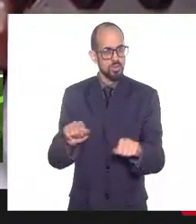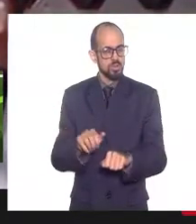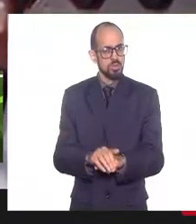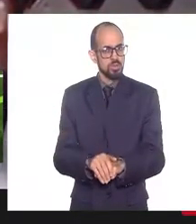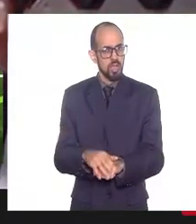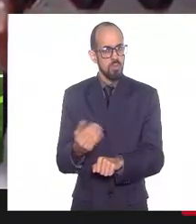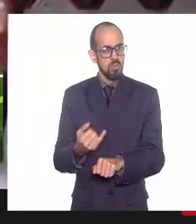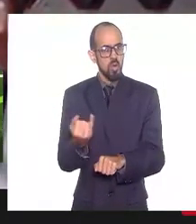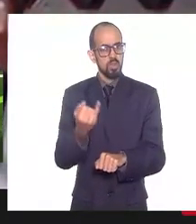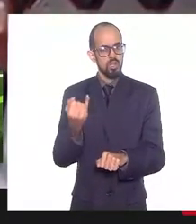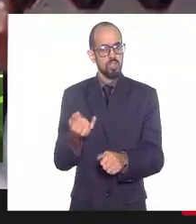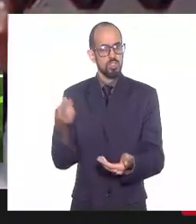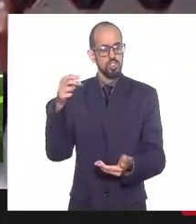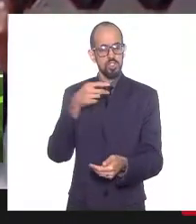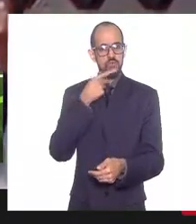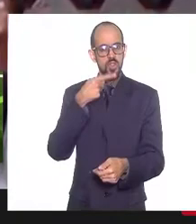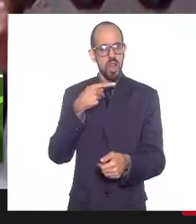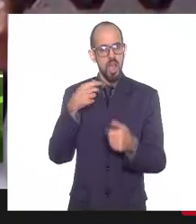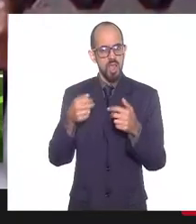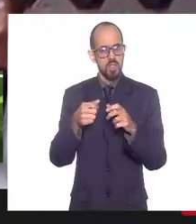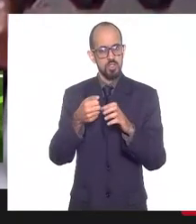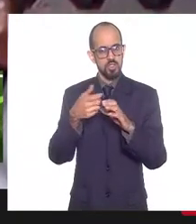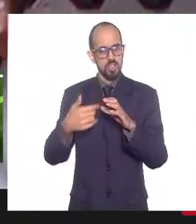gente traga aqui também elementos